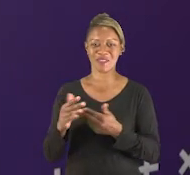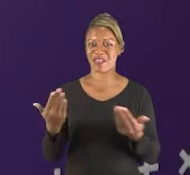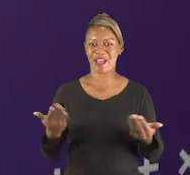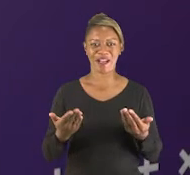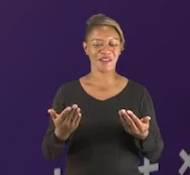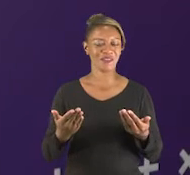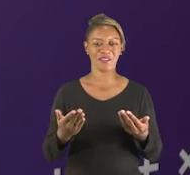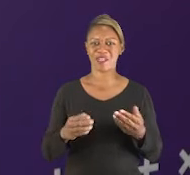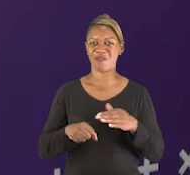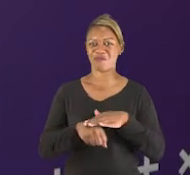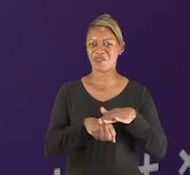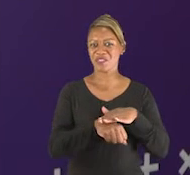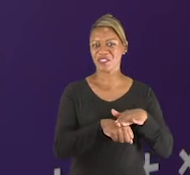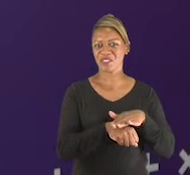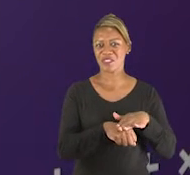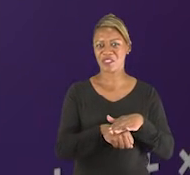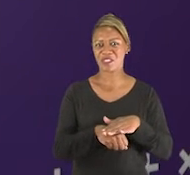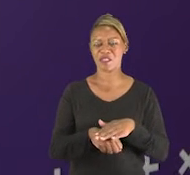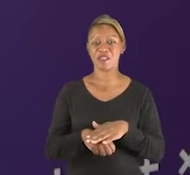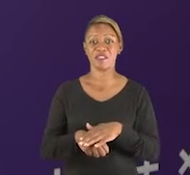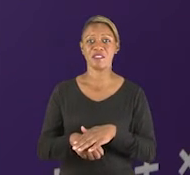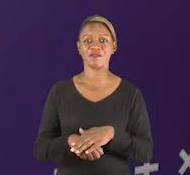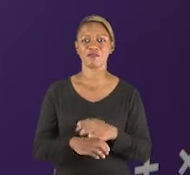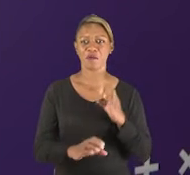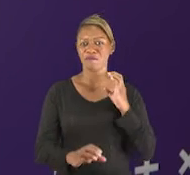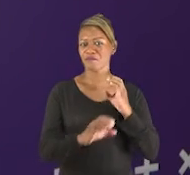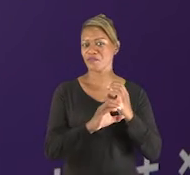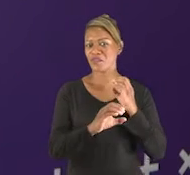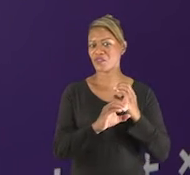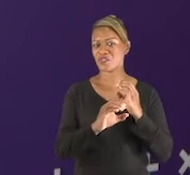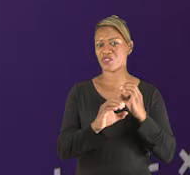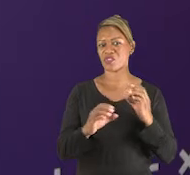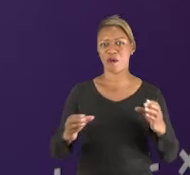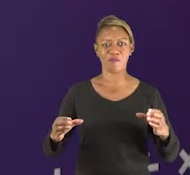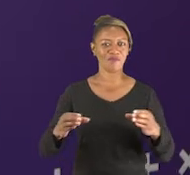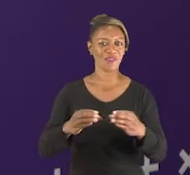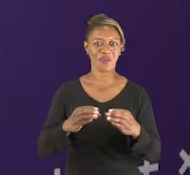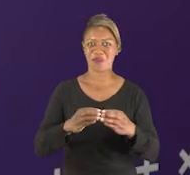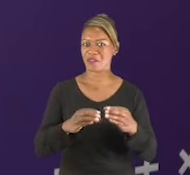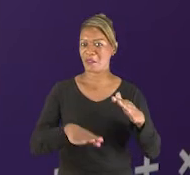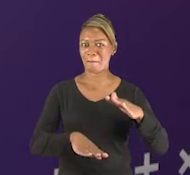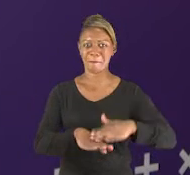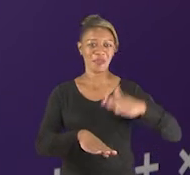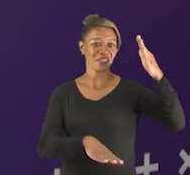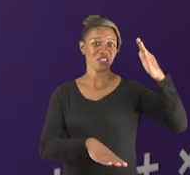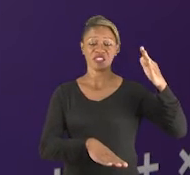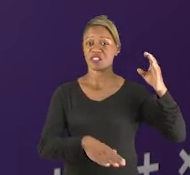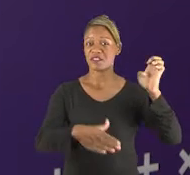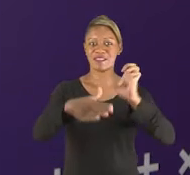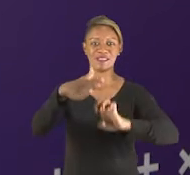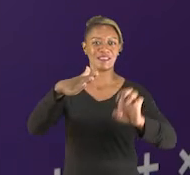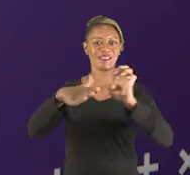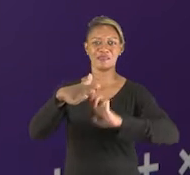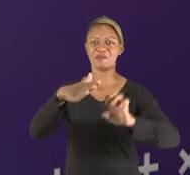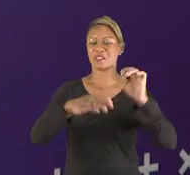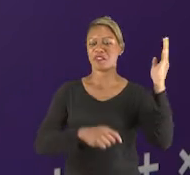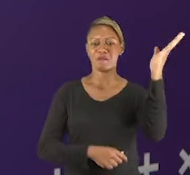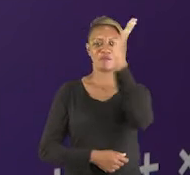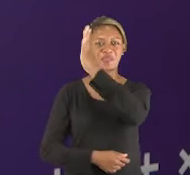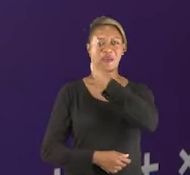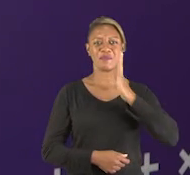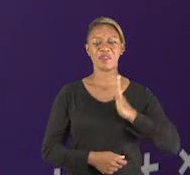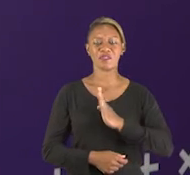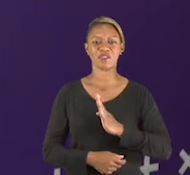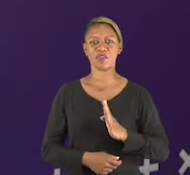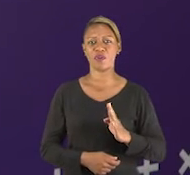hora de conversar com o diretor de x-men engenharia corporativa de uma das maiores empresas de Tecnologia do Brasil a